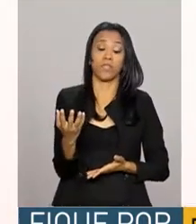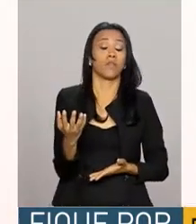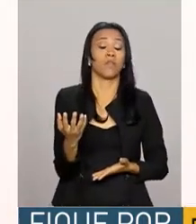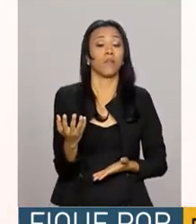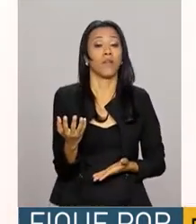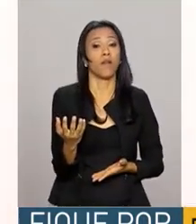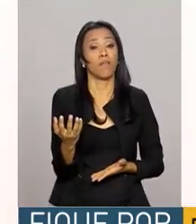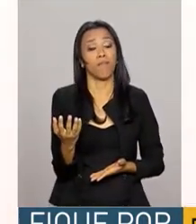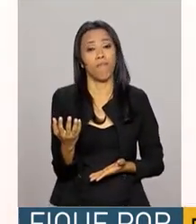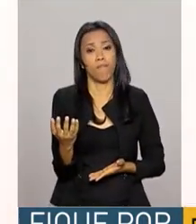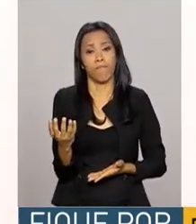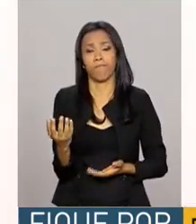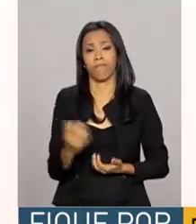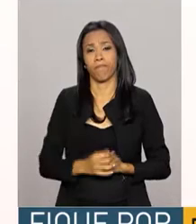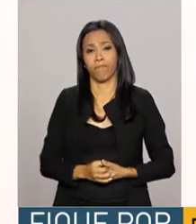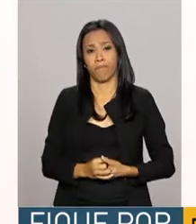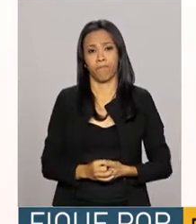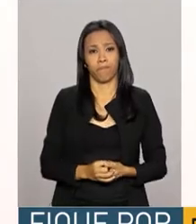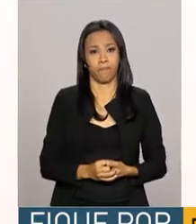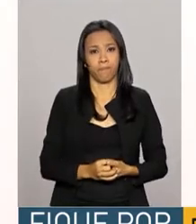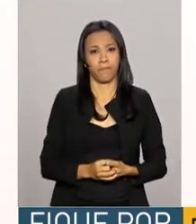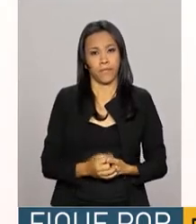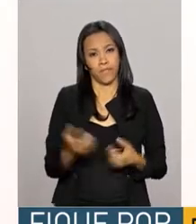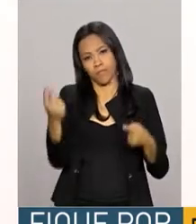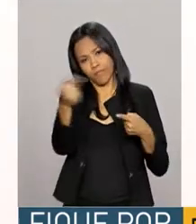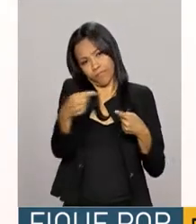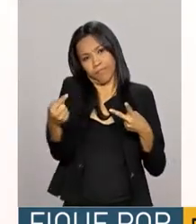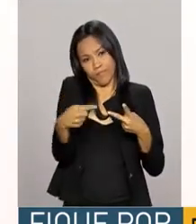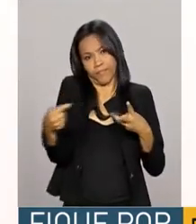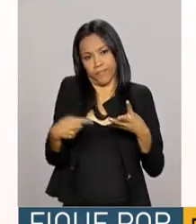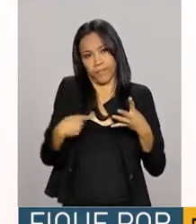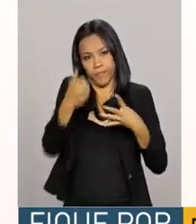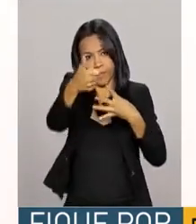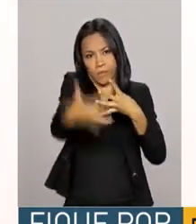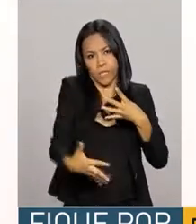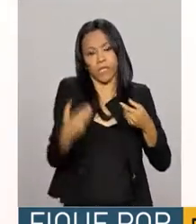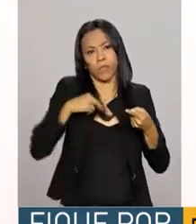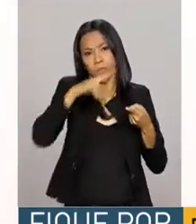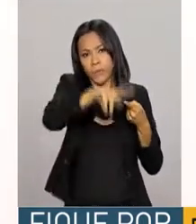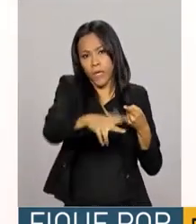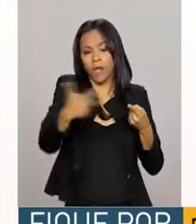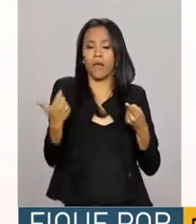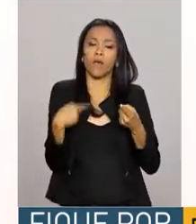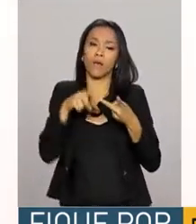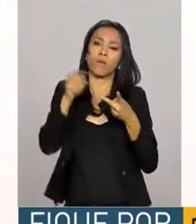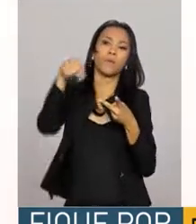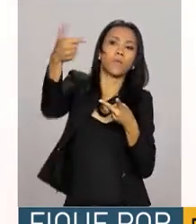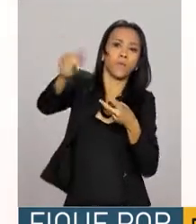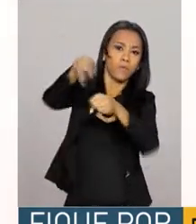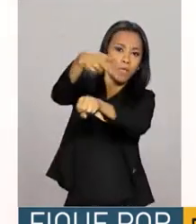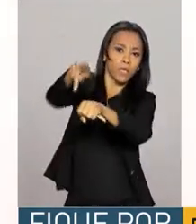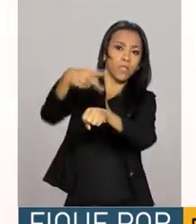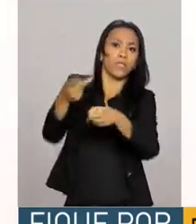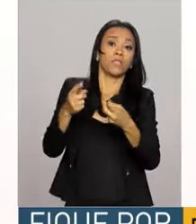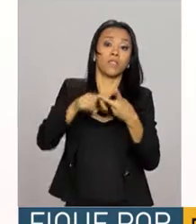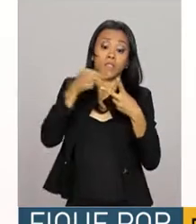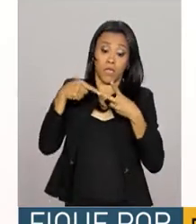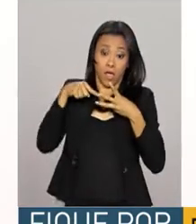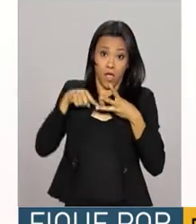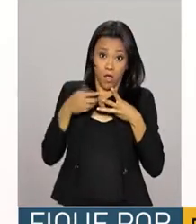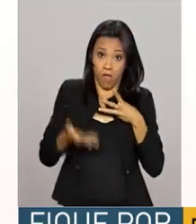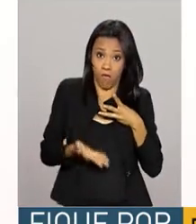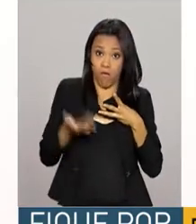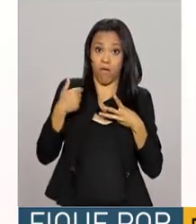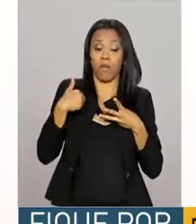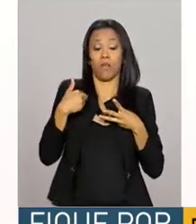essas coisas esses fatos a que estou relatando em portugal no cazaquistão e depois na china é só pra completar